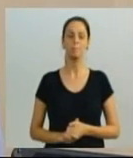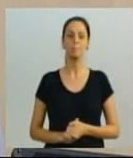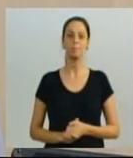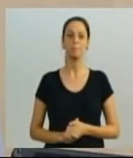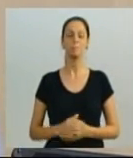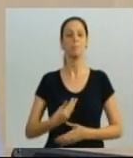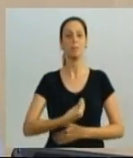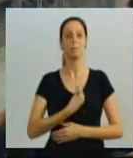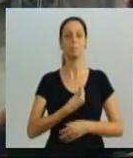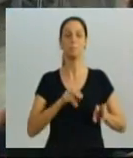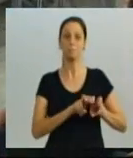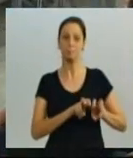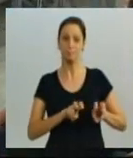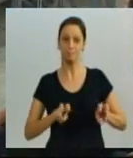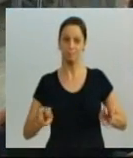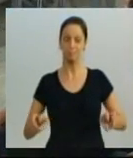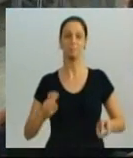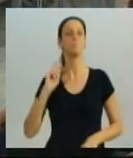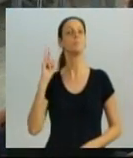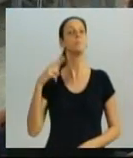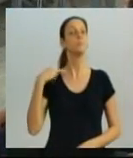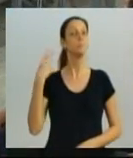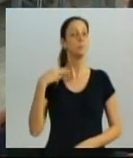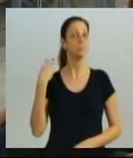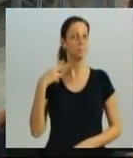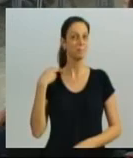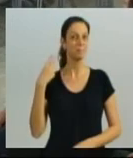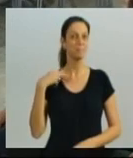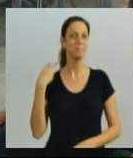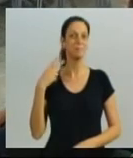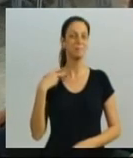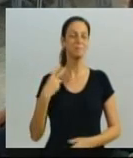Presentes aqui na mesa o vereador